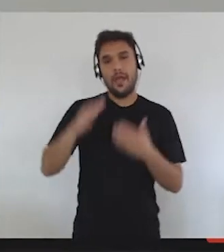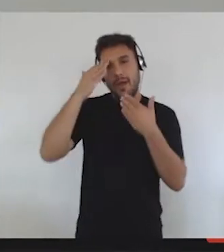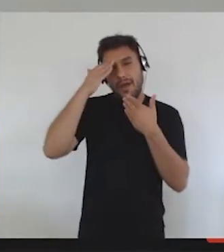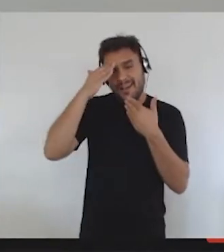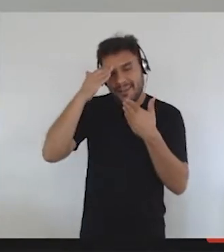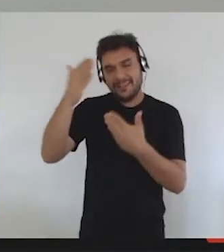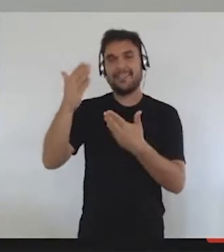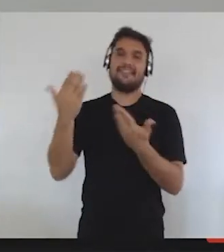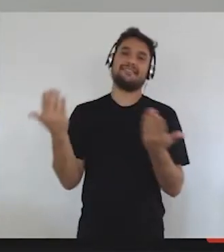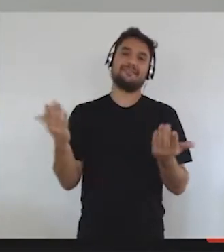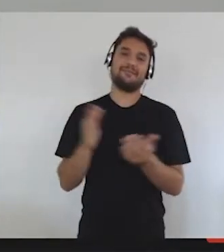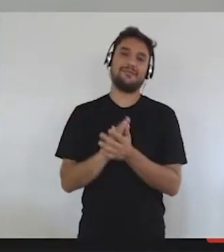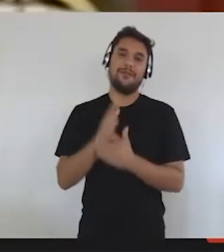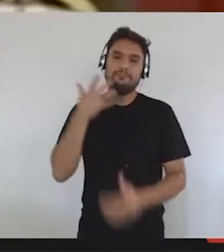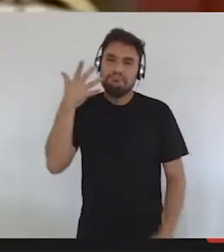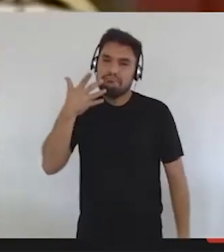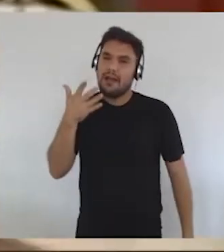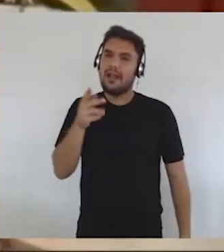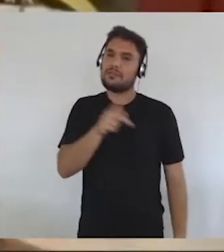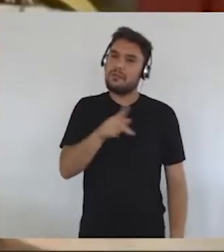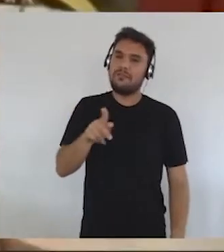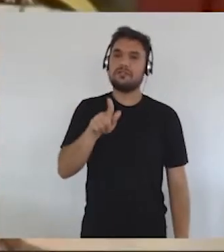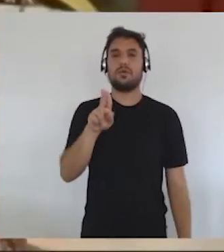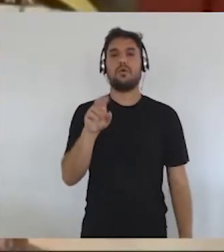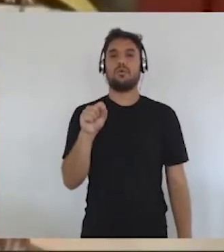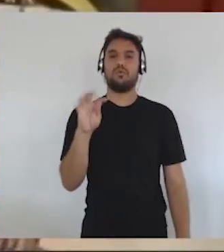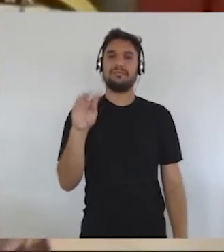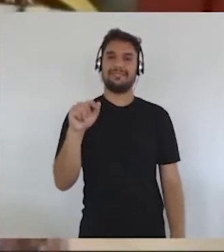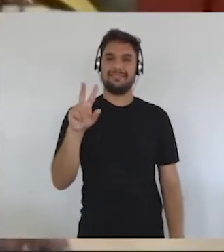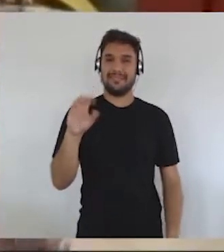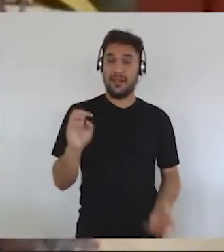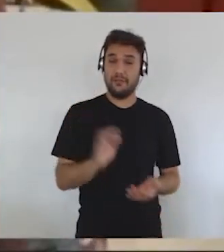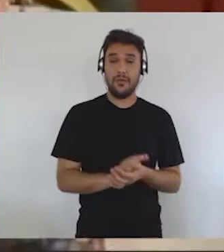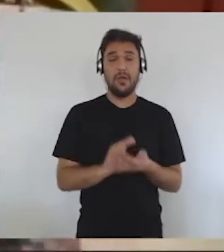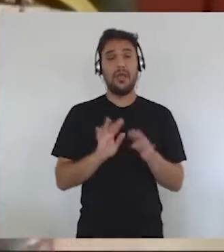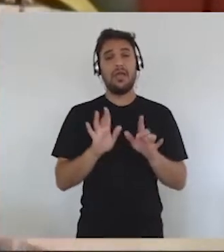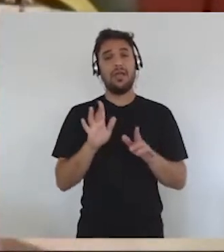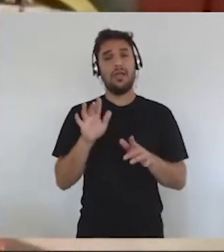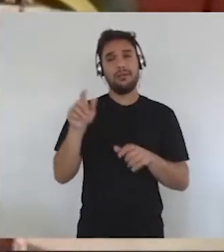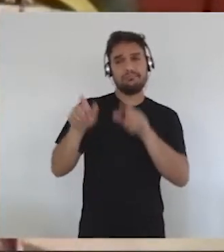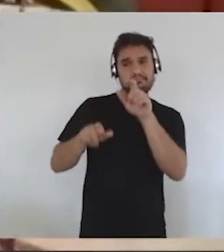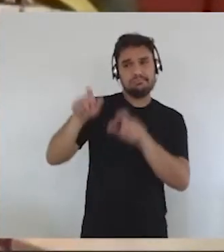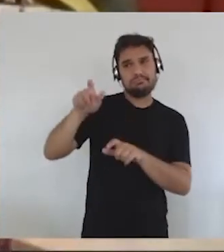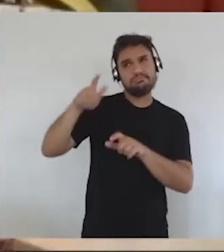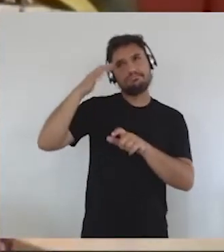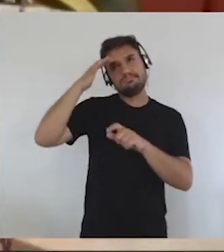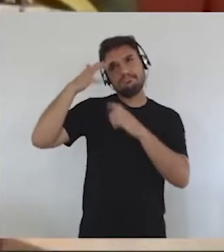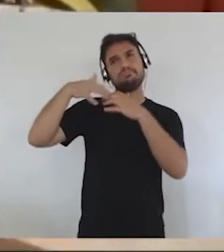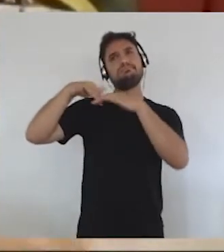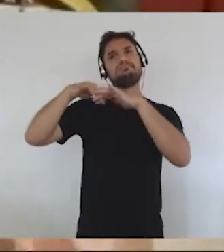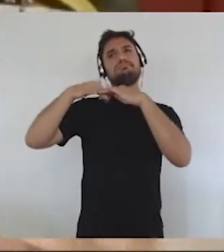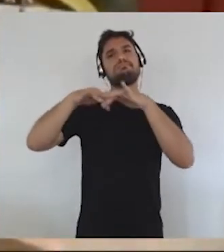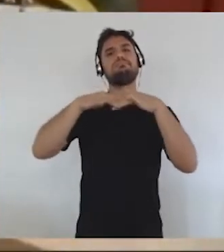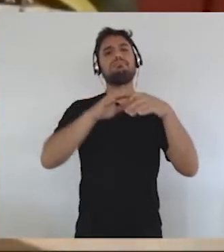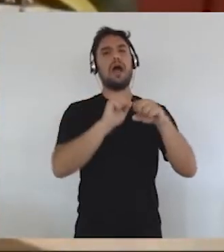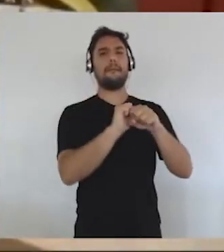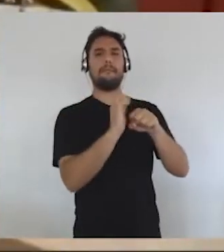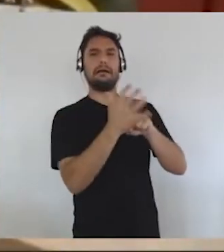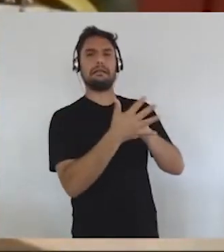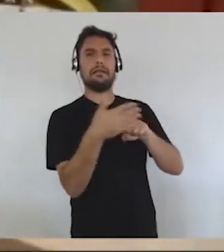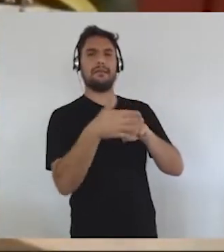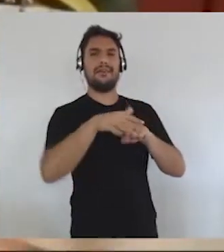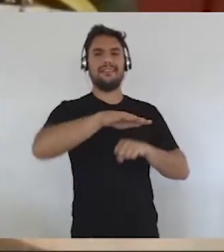Agradeço demais pela sua palestra, professor Gustavo. Esses reflexos da pandemia nessas relações